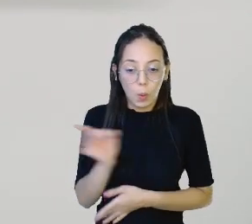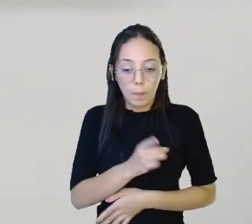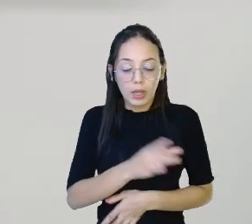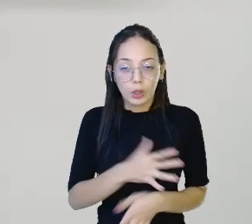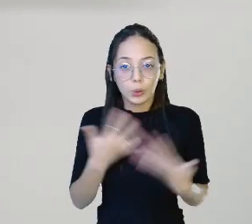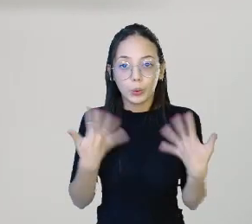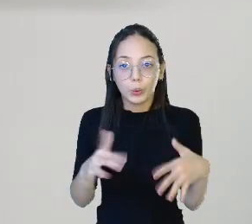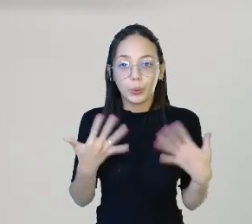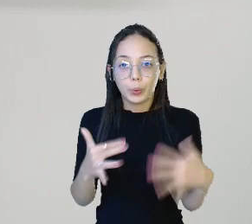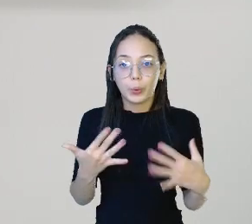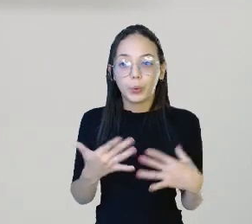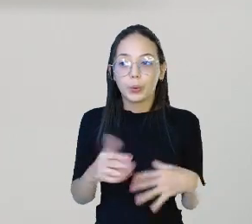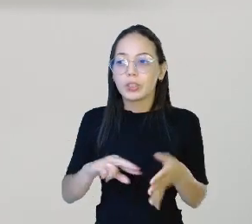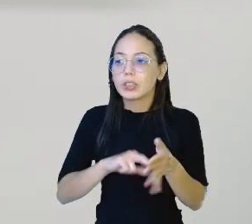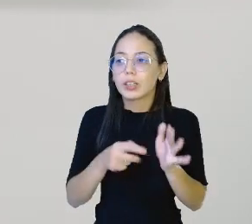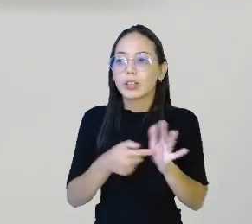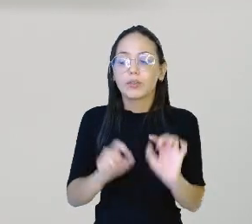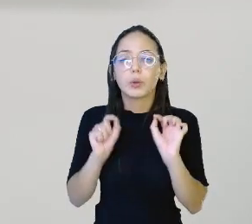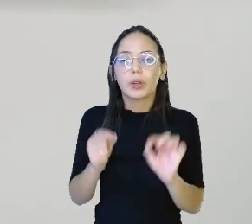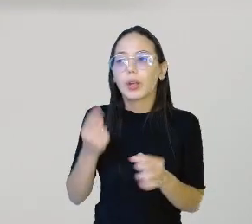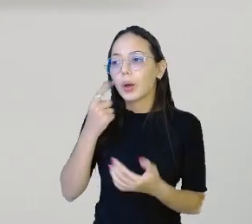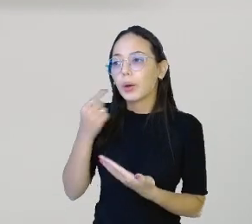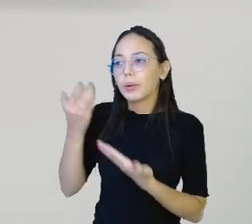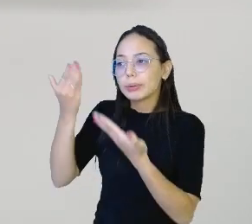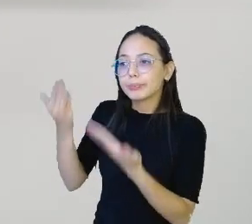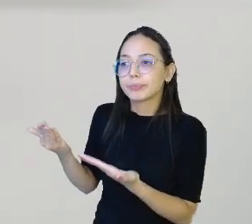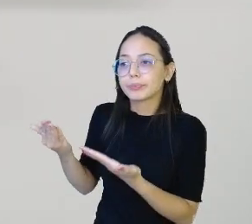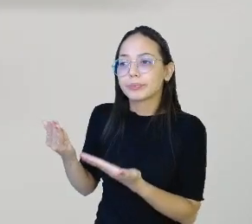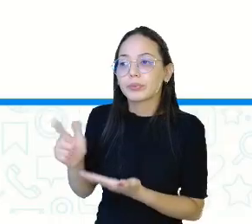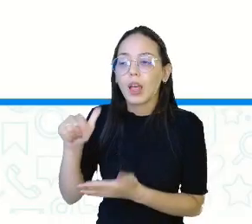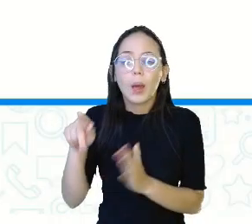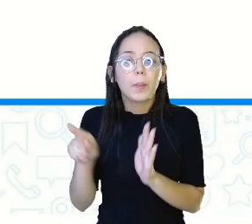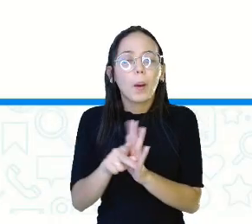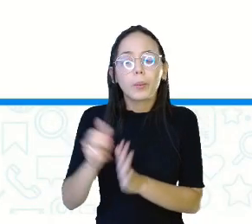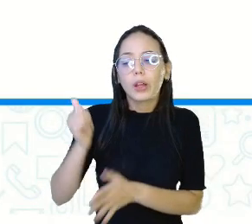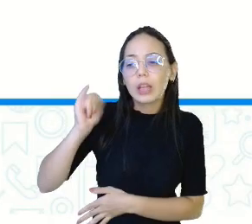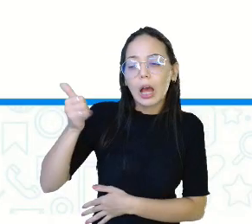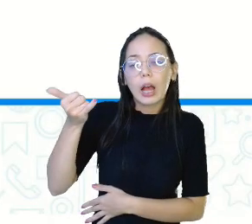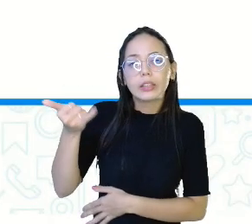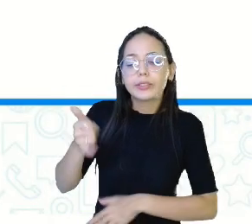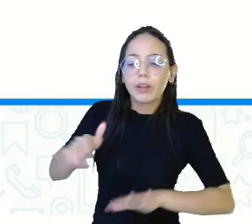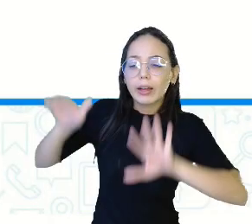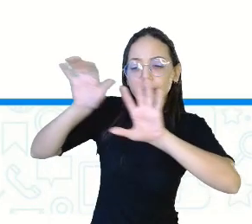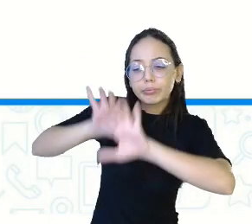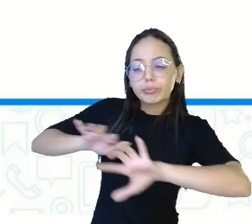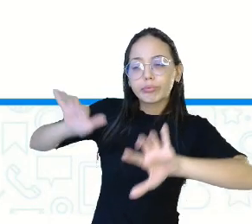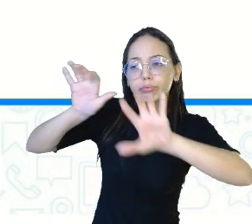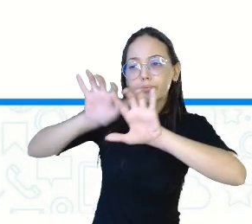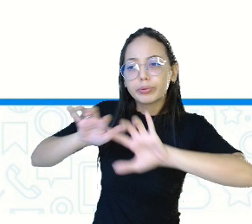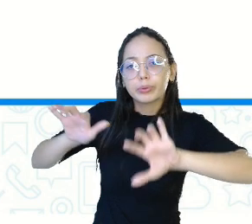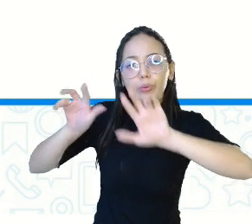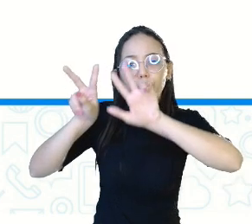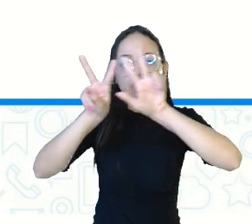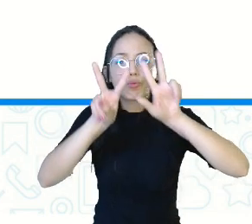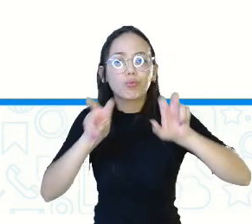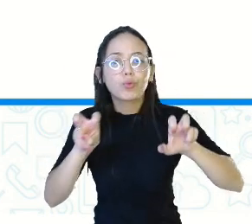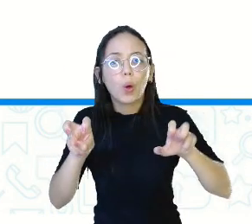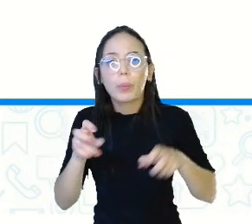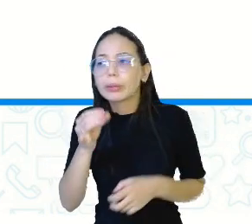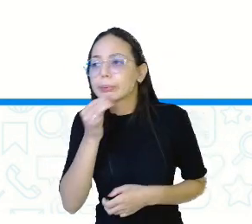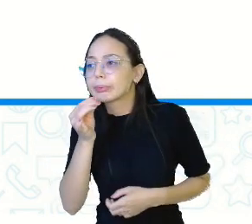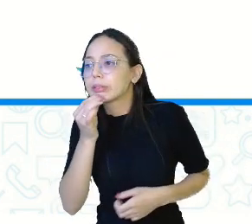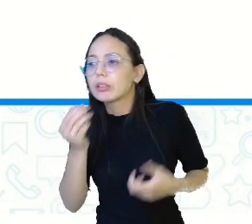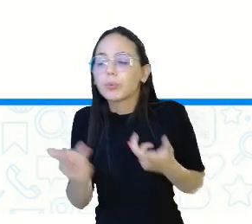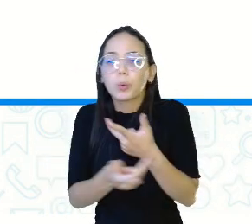O que é um conto de assombração? Está aqui, ó. Nada mais é do que uma narrativa sobre algo fictício ou